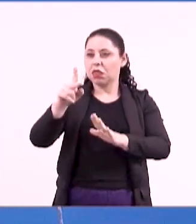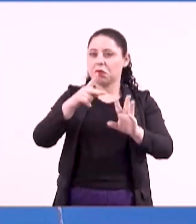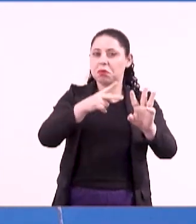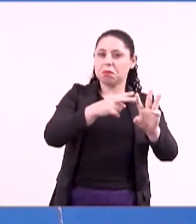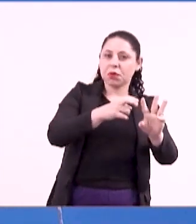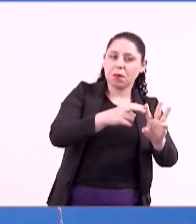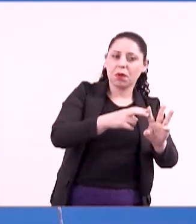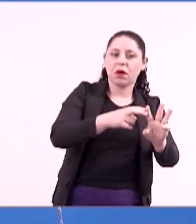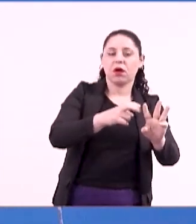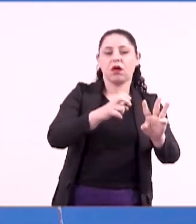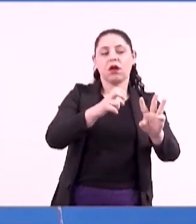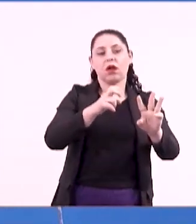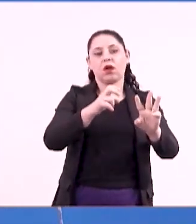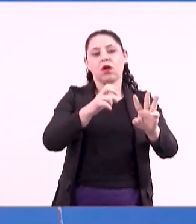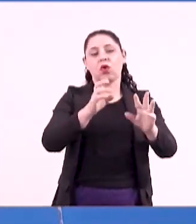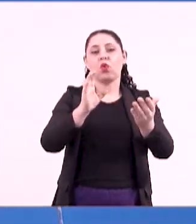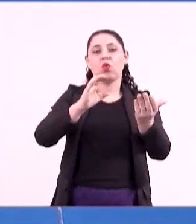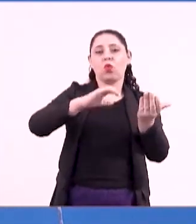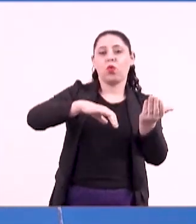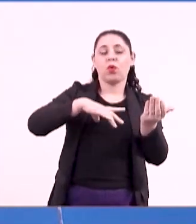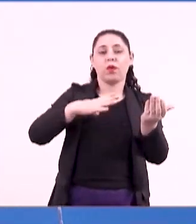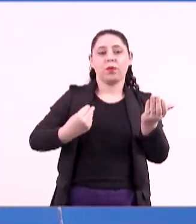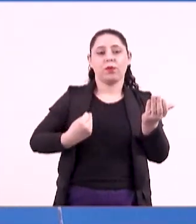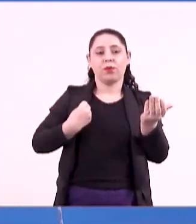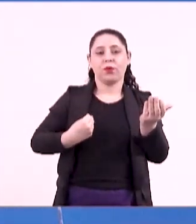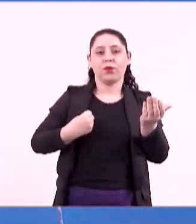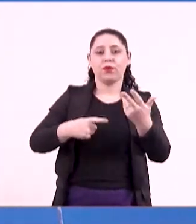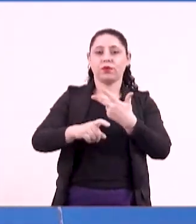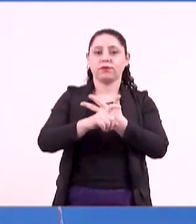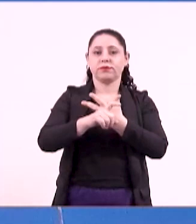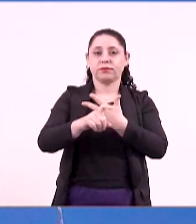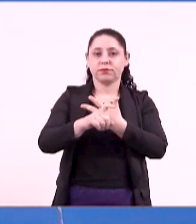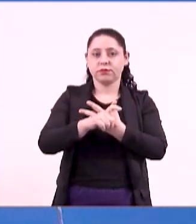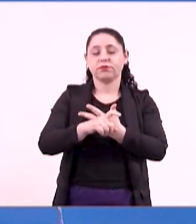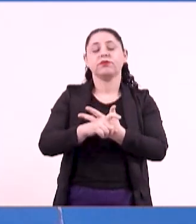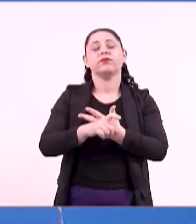que participa o Congresso Nacional, que participa o Executivo.